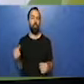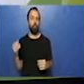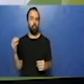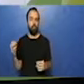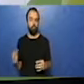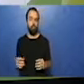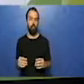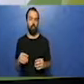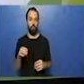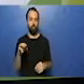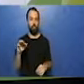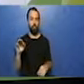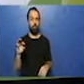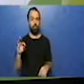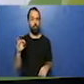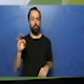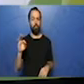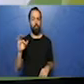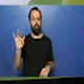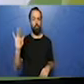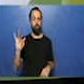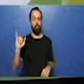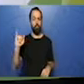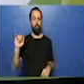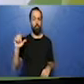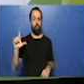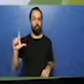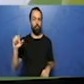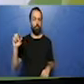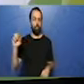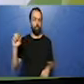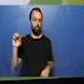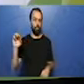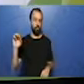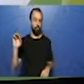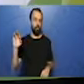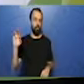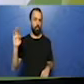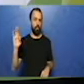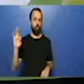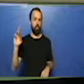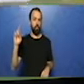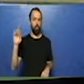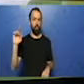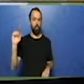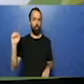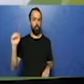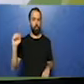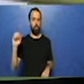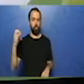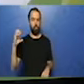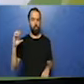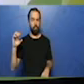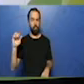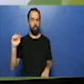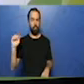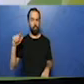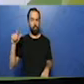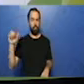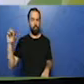a filtração é também usada nos aspiradores de pó, onde o sólido retido, no caso a poeira, ela é